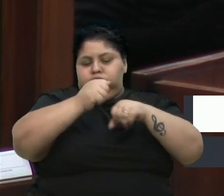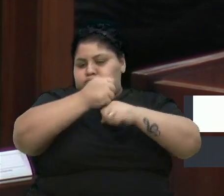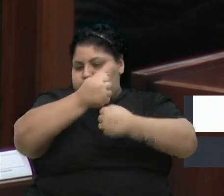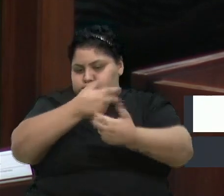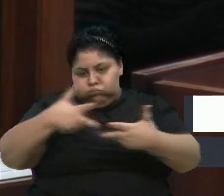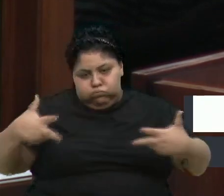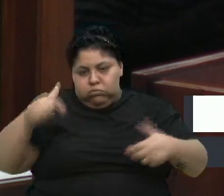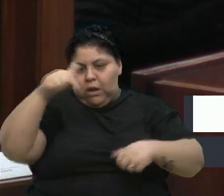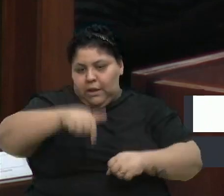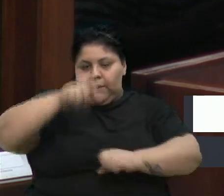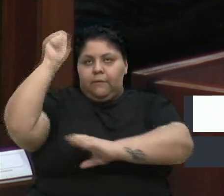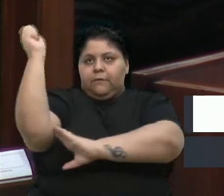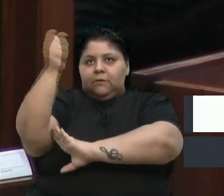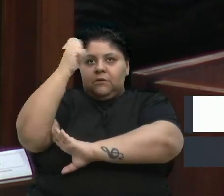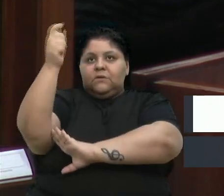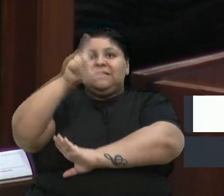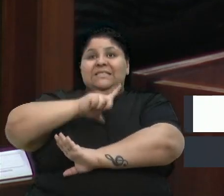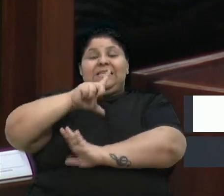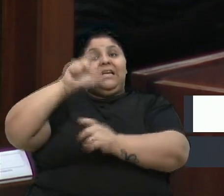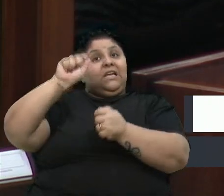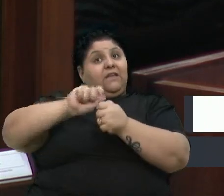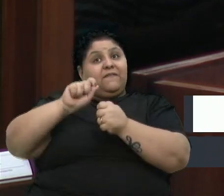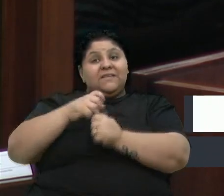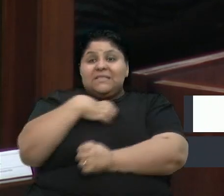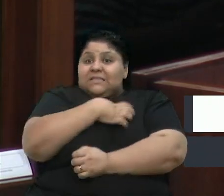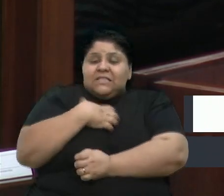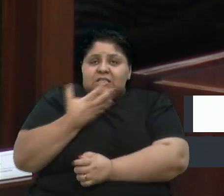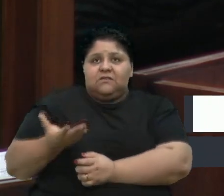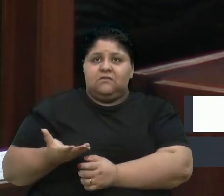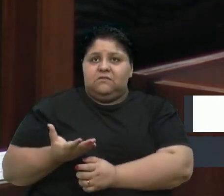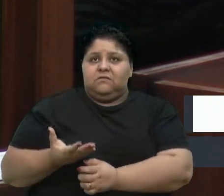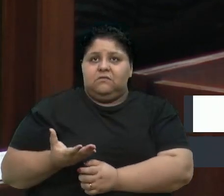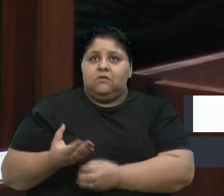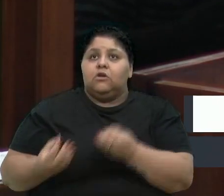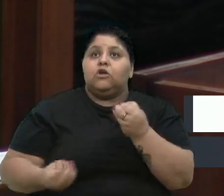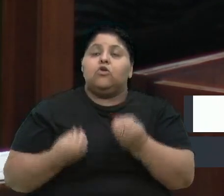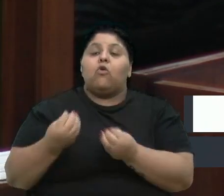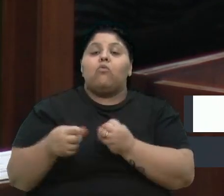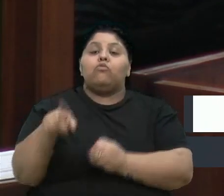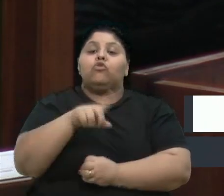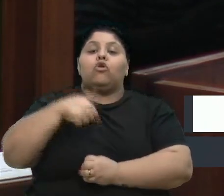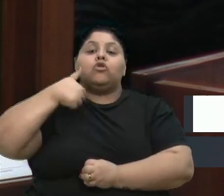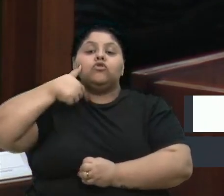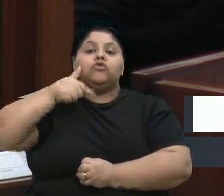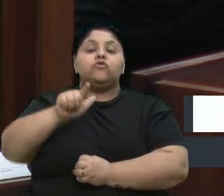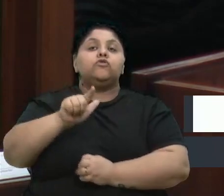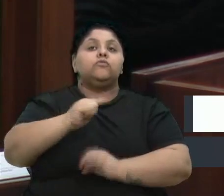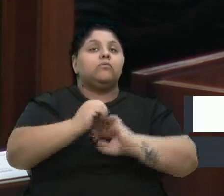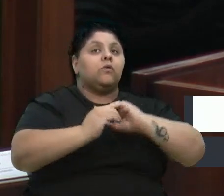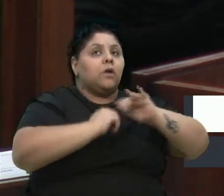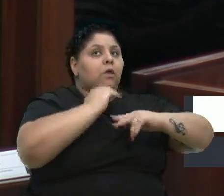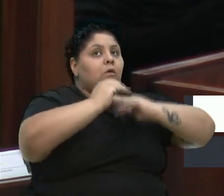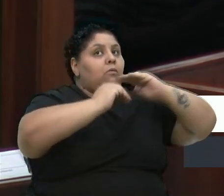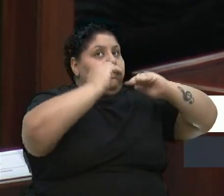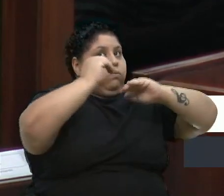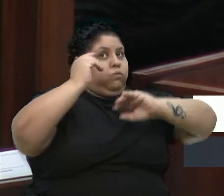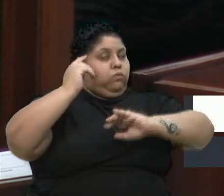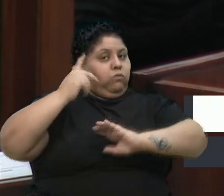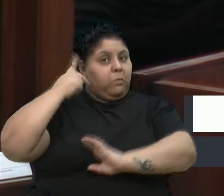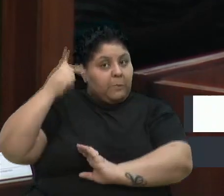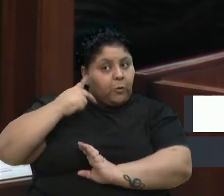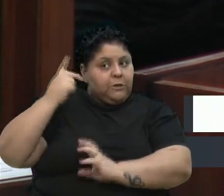Rio Grande do Sul, ela tem que fazer algum sentido, na medida que nós conseguimos desenvolver uma política de